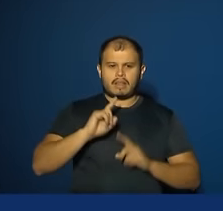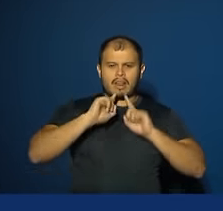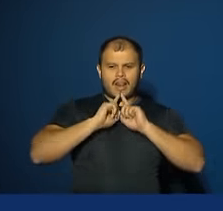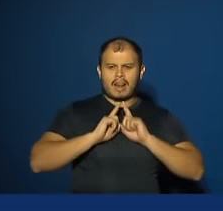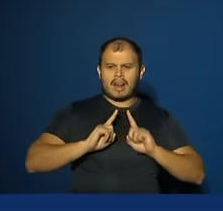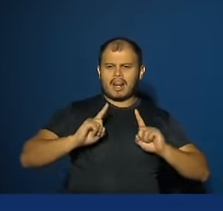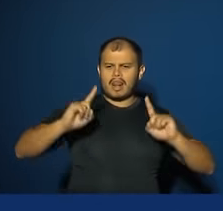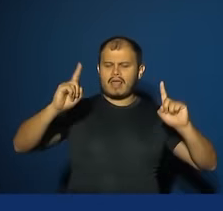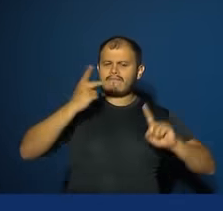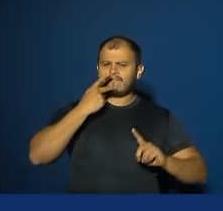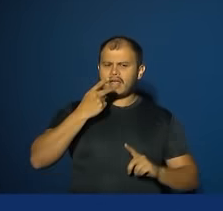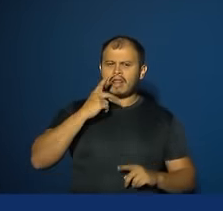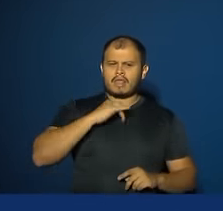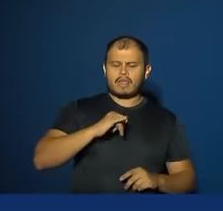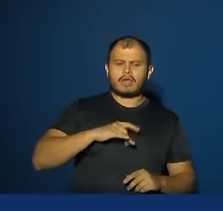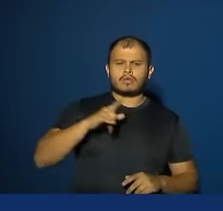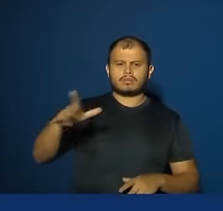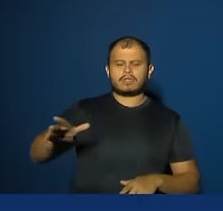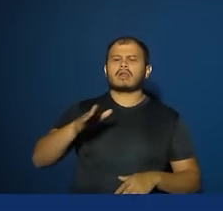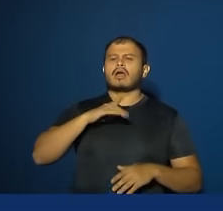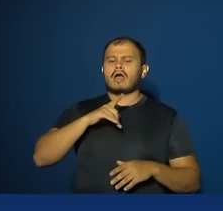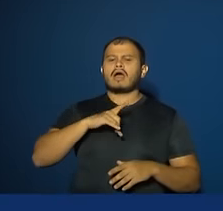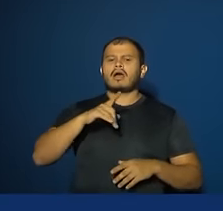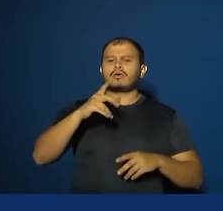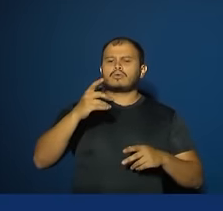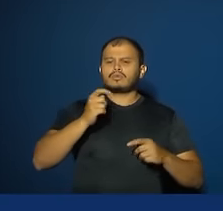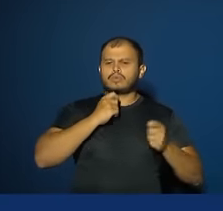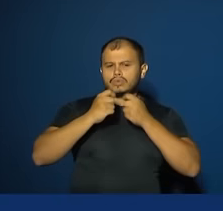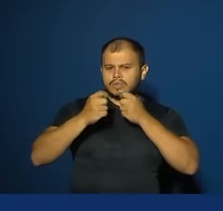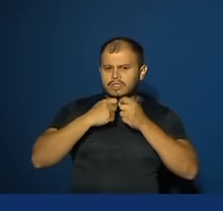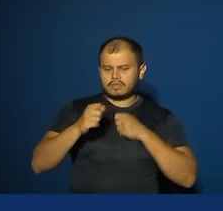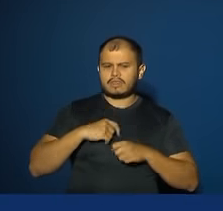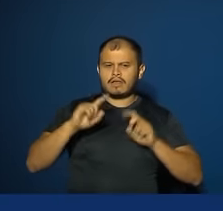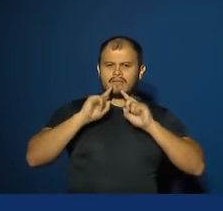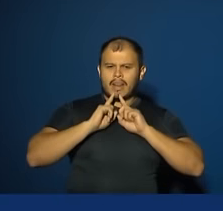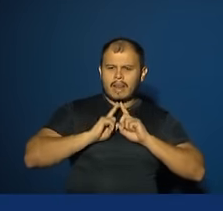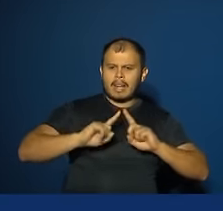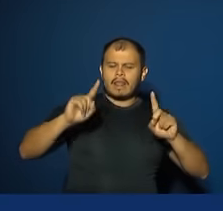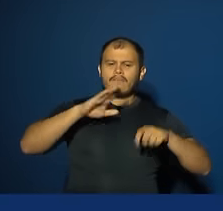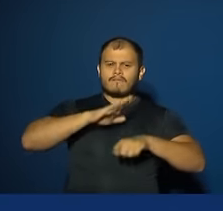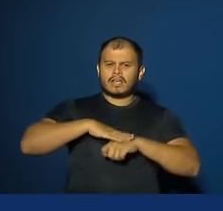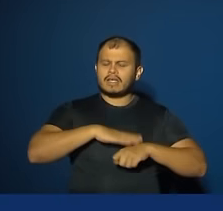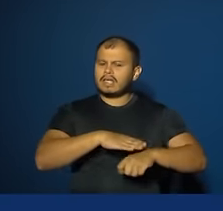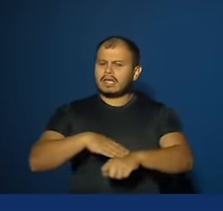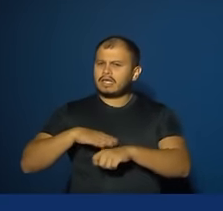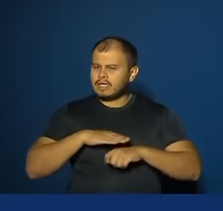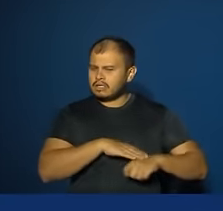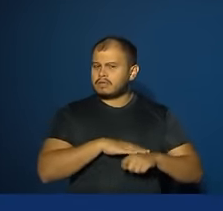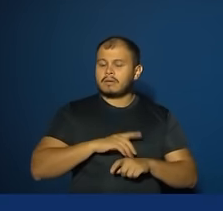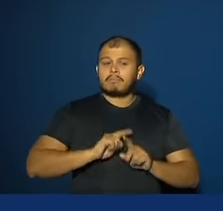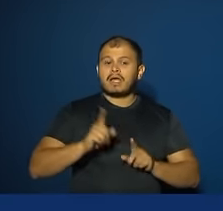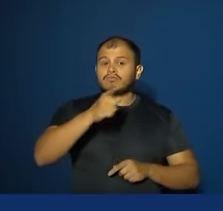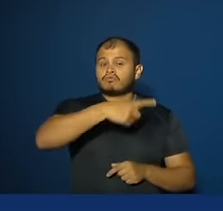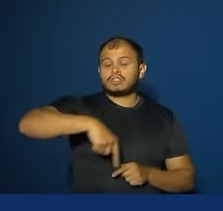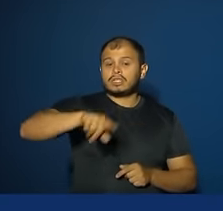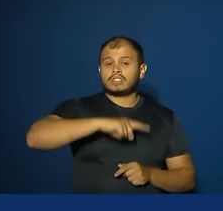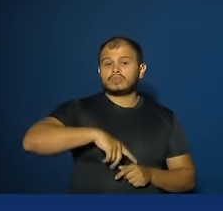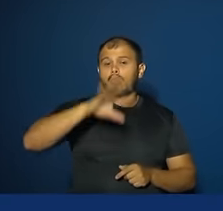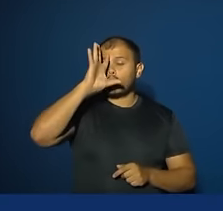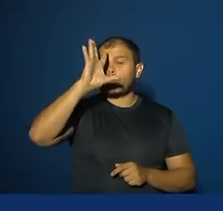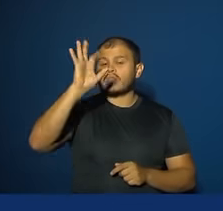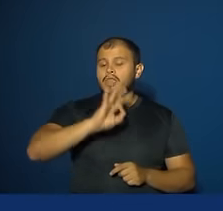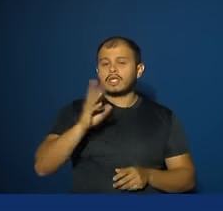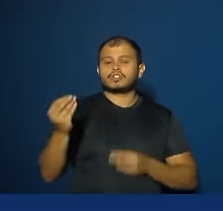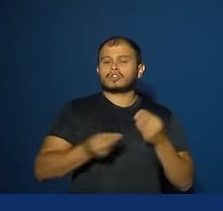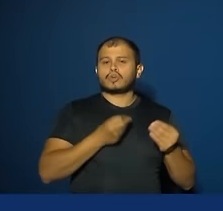ficam dizendo que eu mandei os Quart é um Jornalista Vocês ficam se queixando do que eu faço vocês não entendem a sociedade